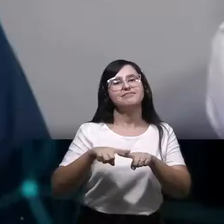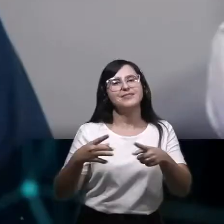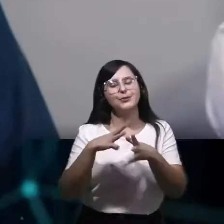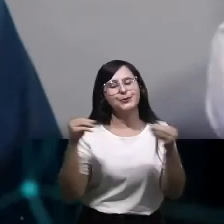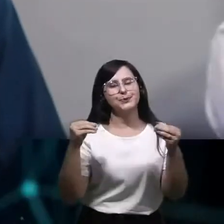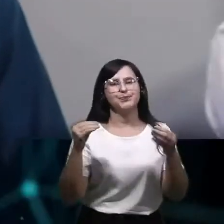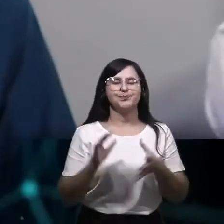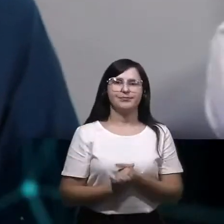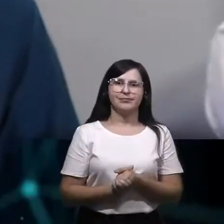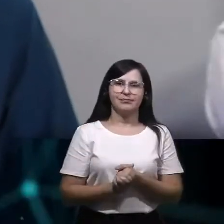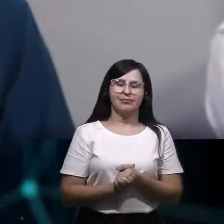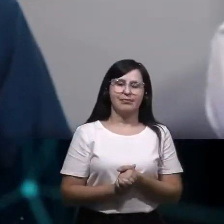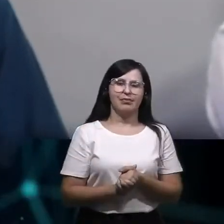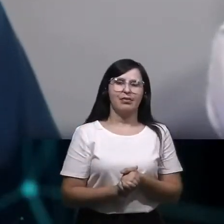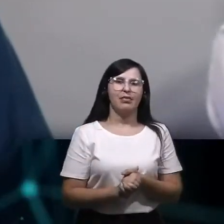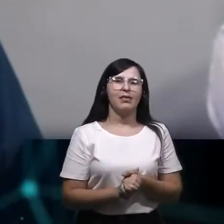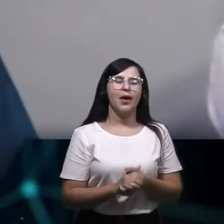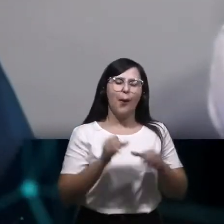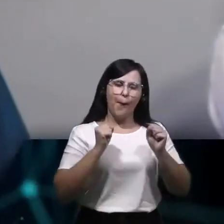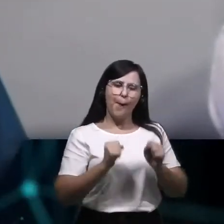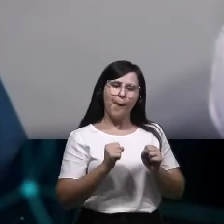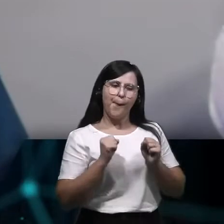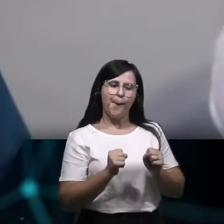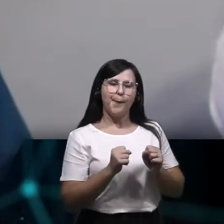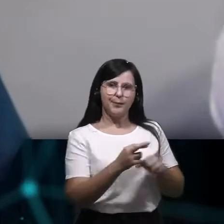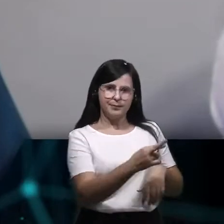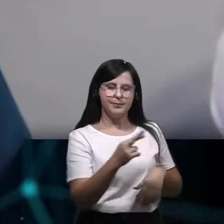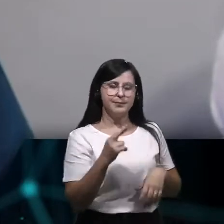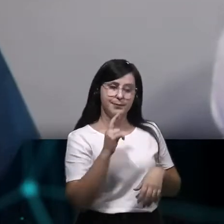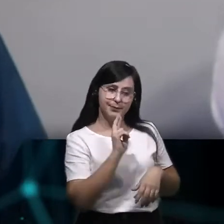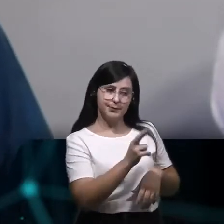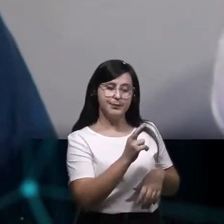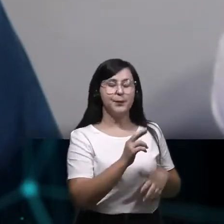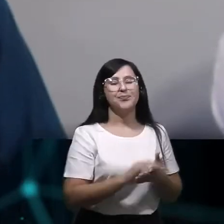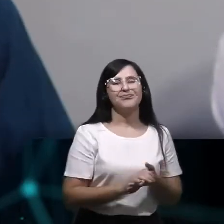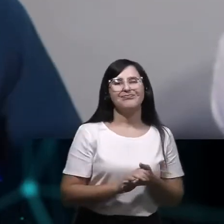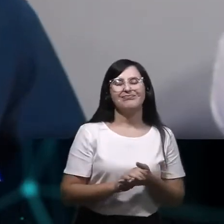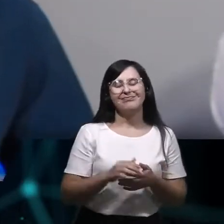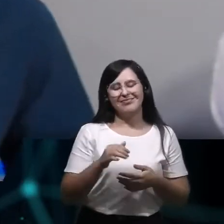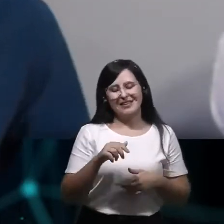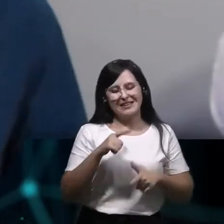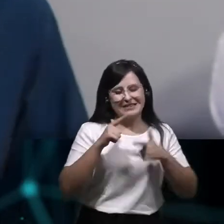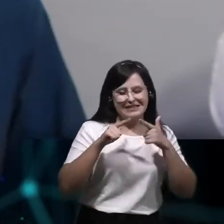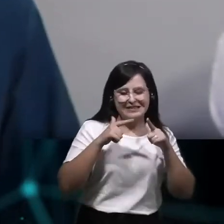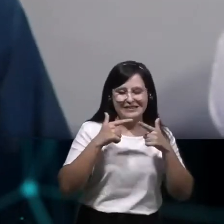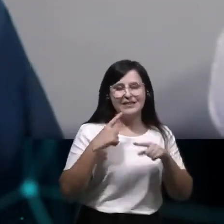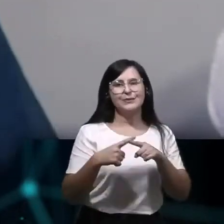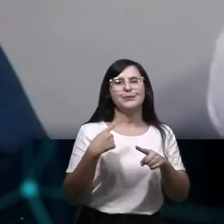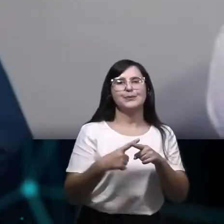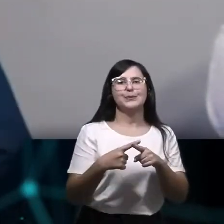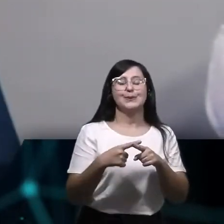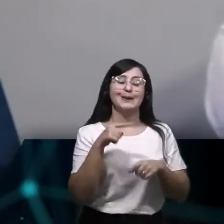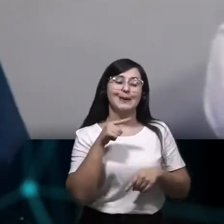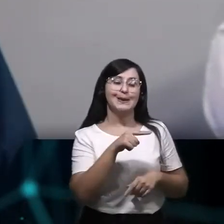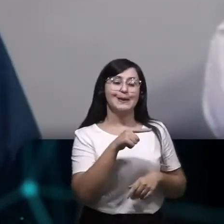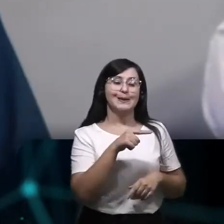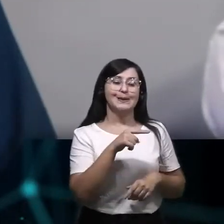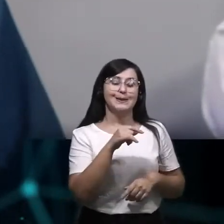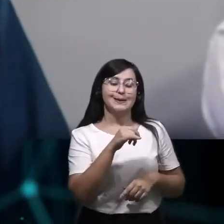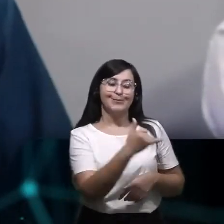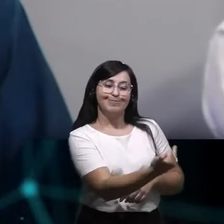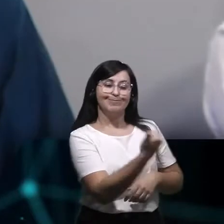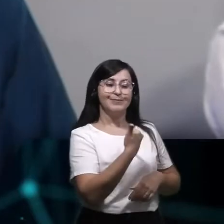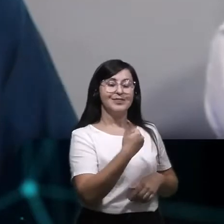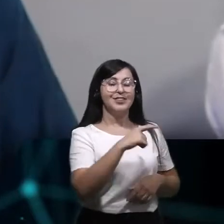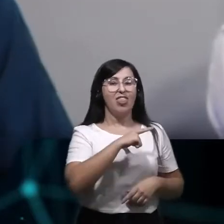réplica. A gente acha engraçado quando o candidato Hilário fala que tem um hospital muito estruturado,